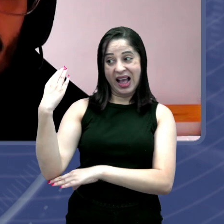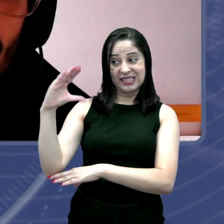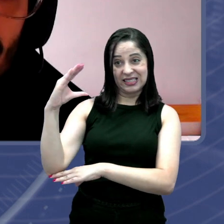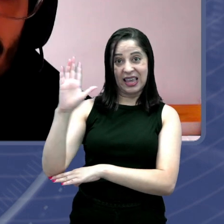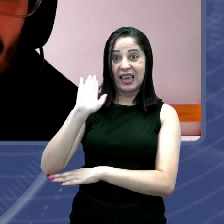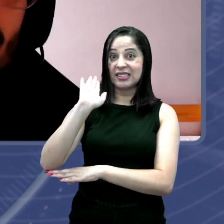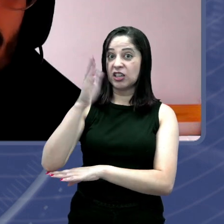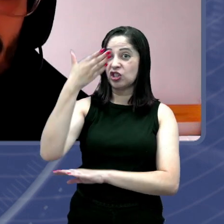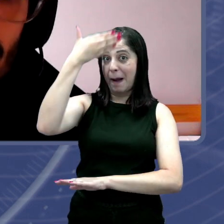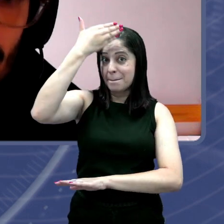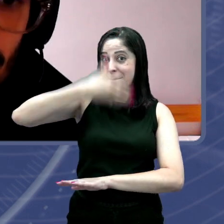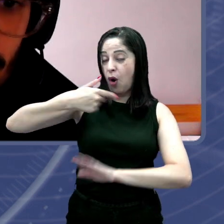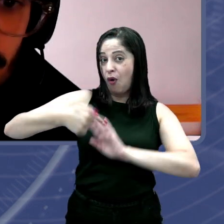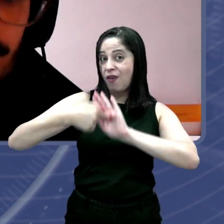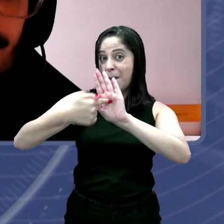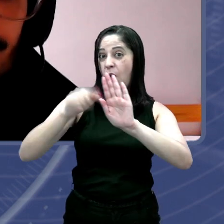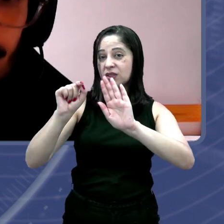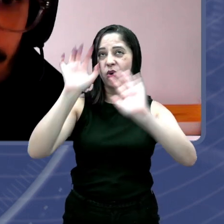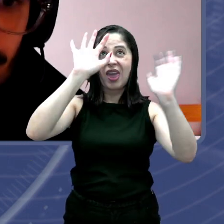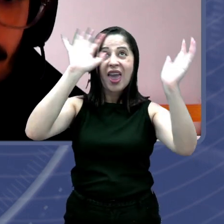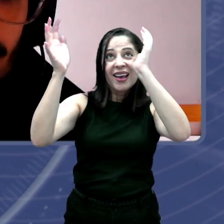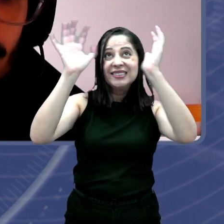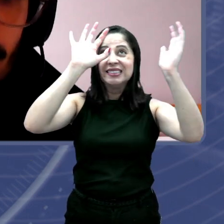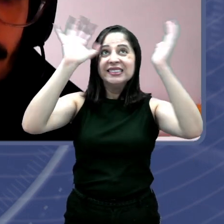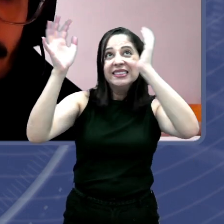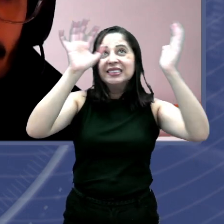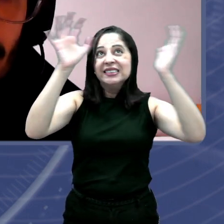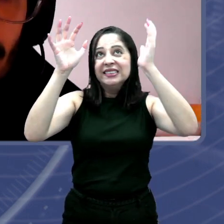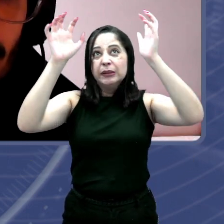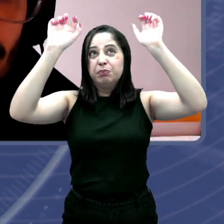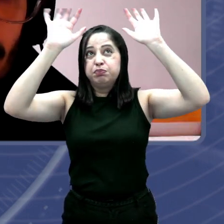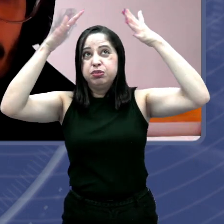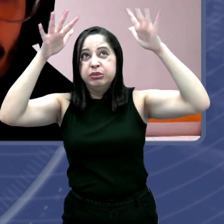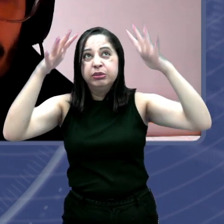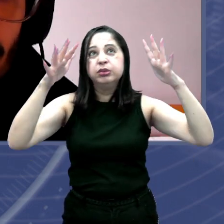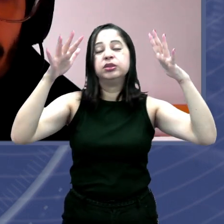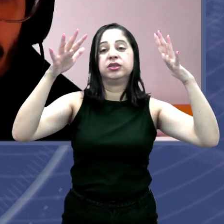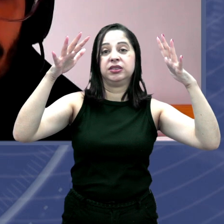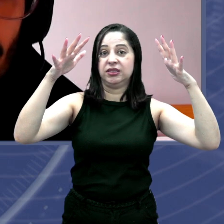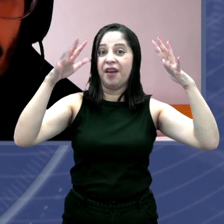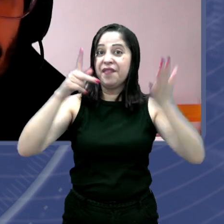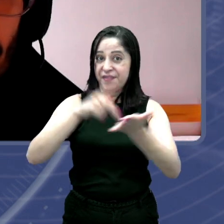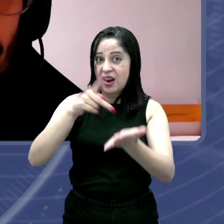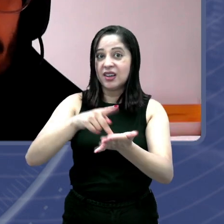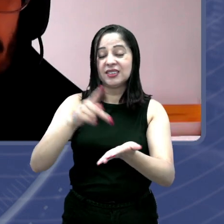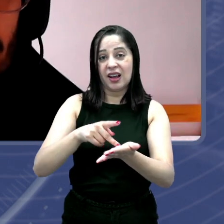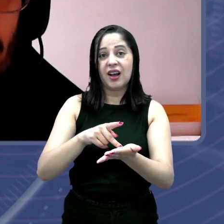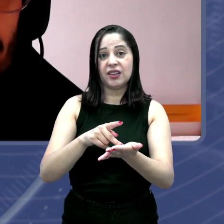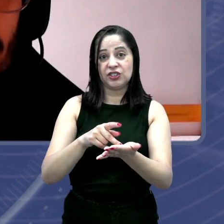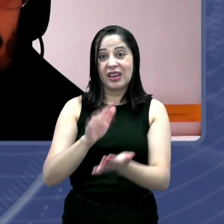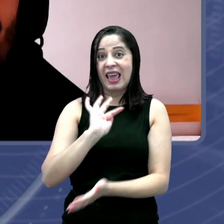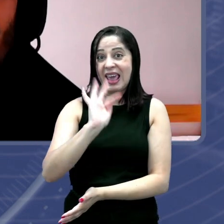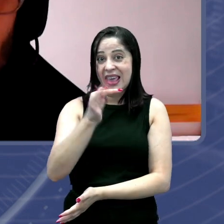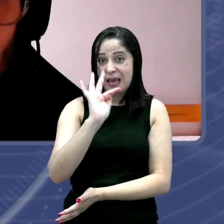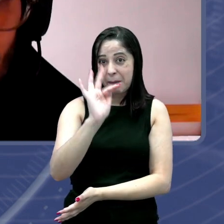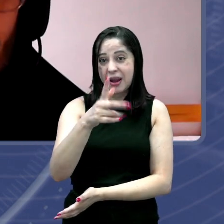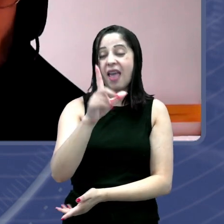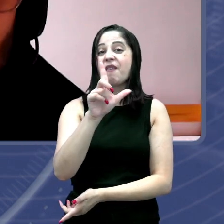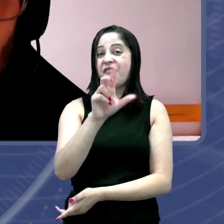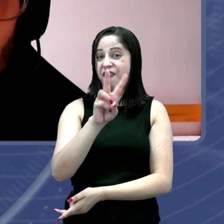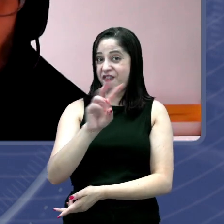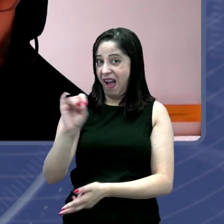científicos que as mudanças climáticas, elas são reais e que muito em breve, né, não digo nem em muito tempo, a gente vai ter